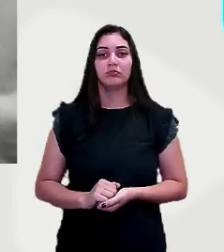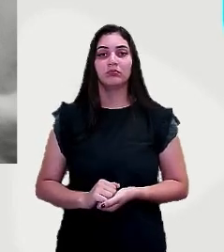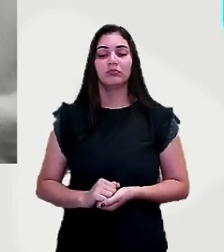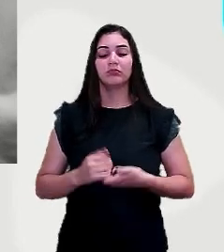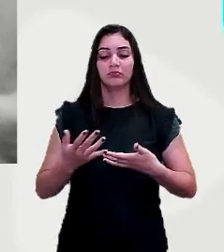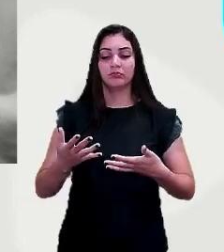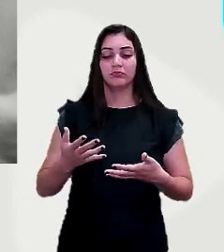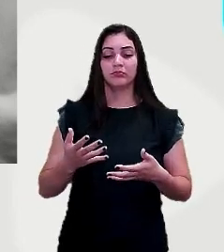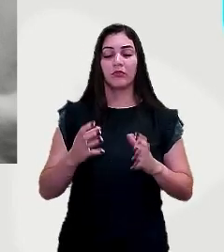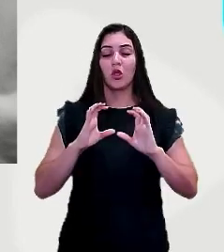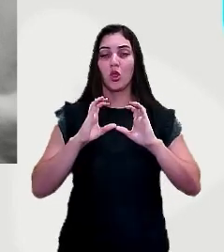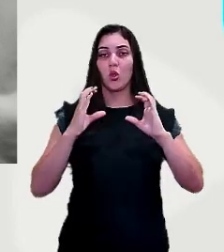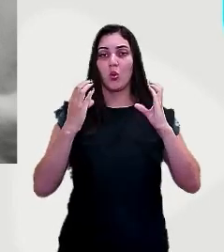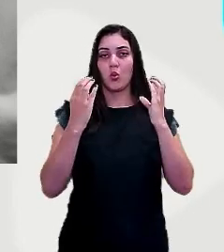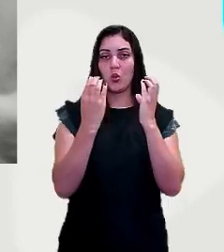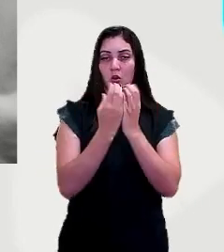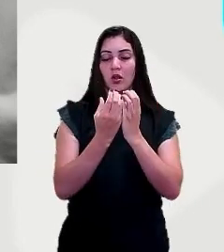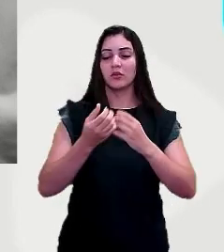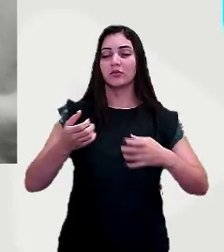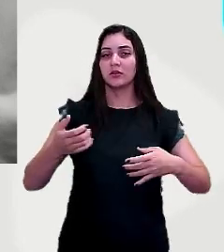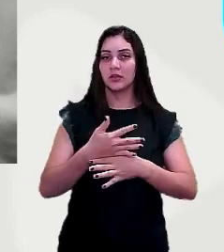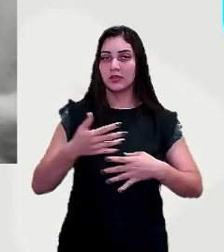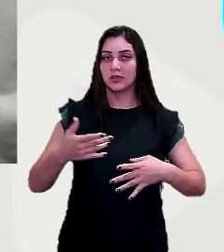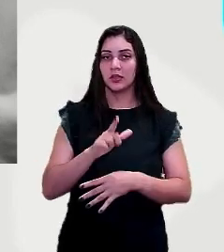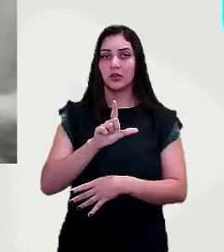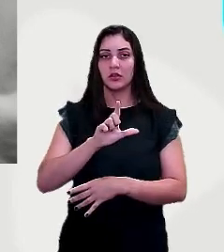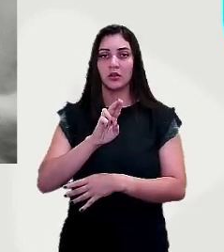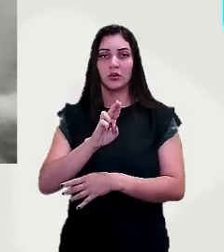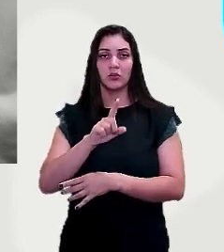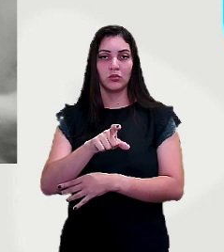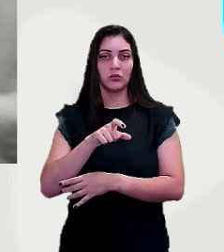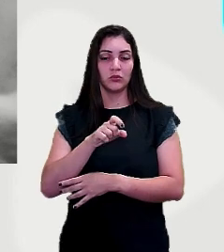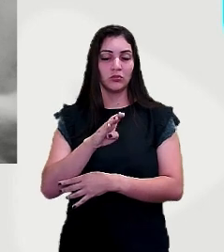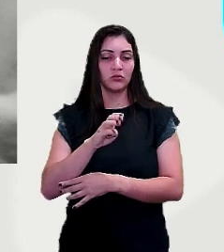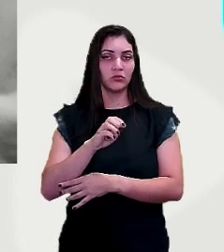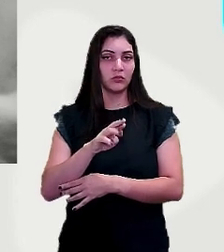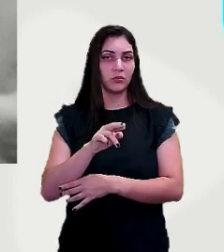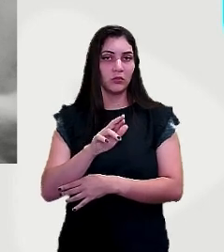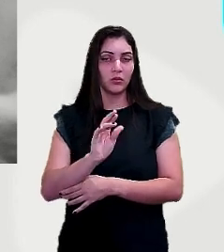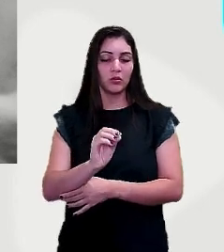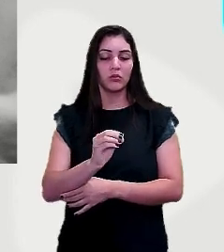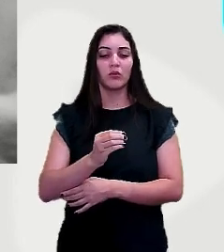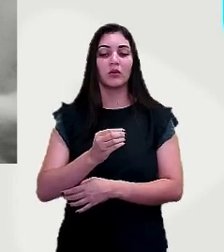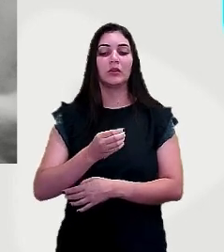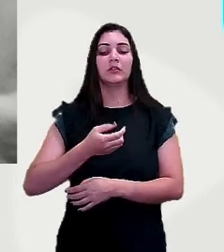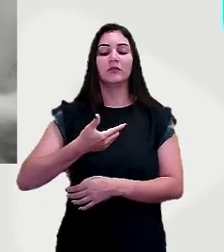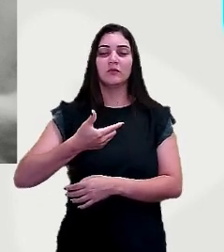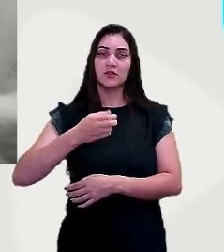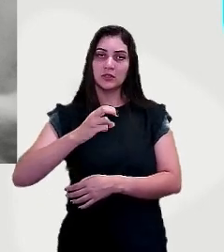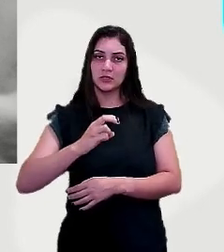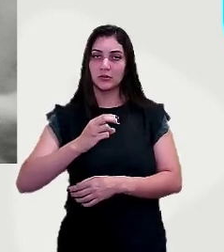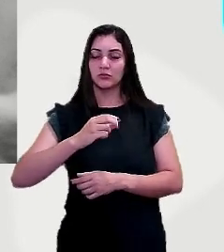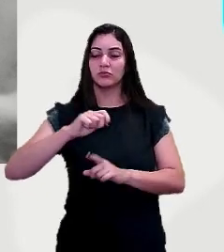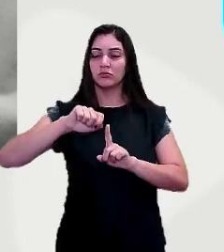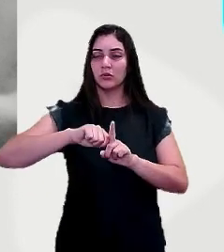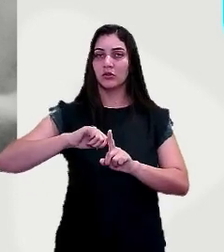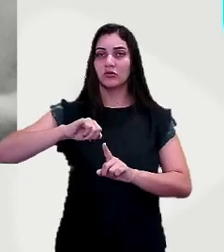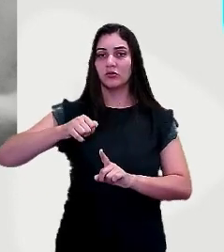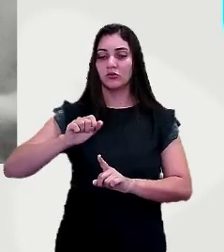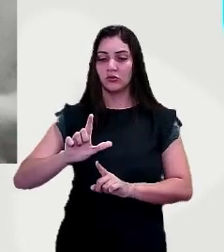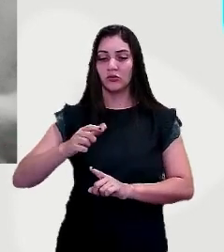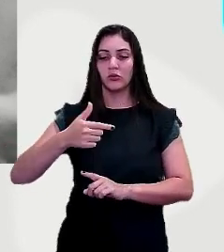No Congresso da cidade de Luxemburgo, em 25 de julho de 1946, foi decidido que a quarta Copa do Mundo,